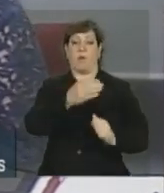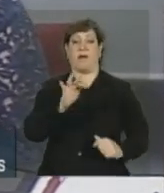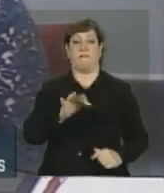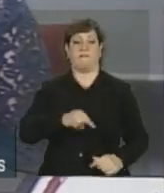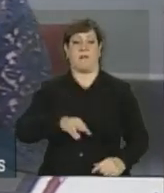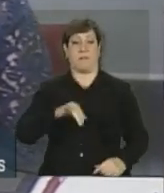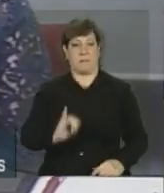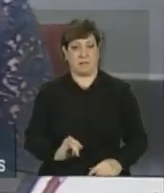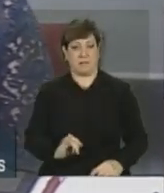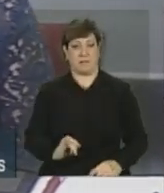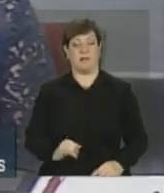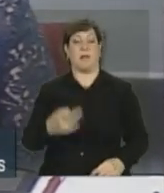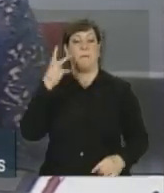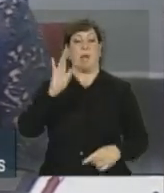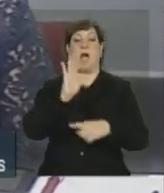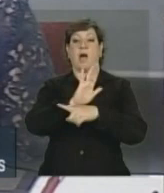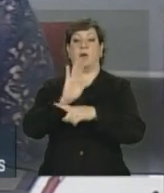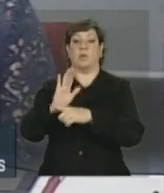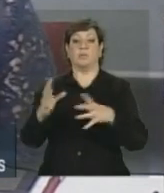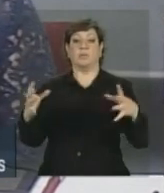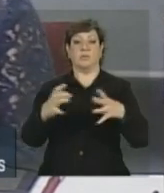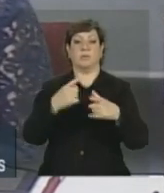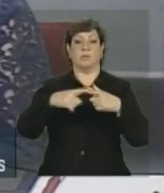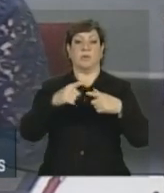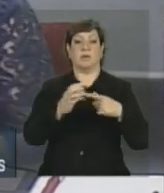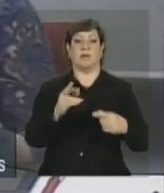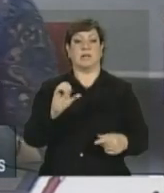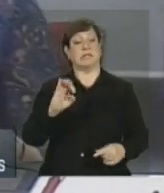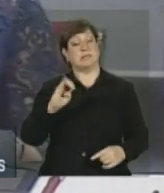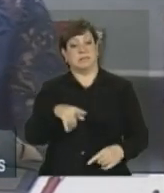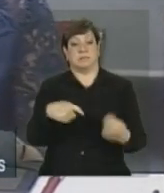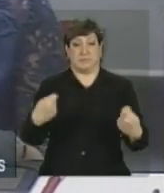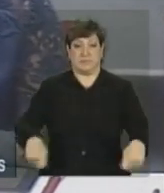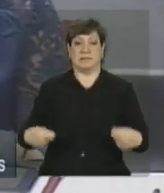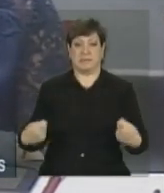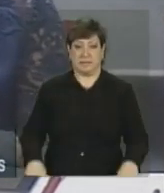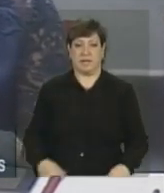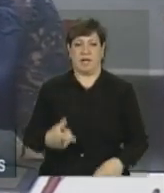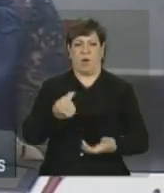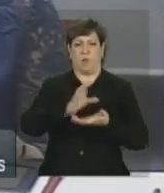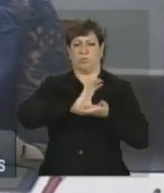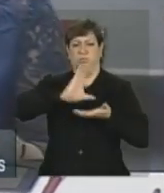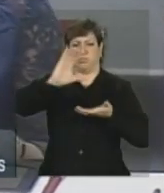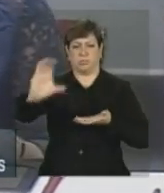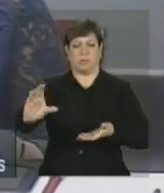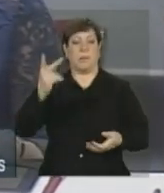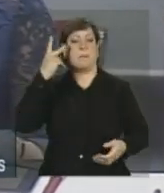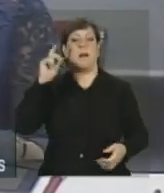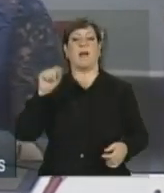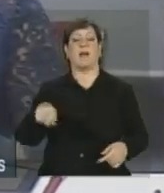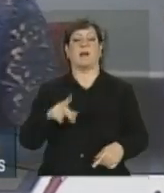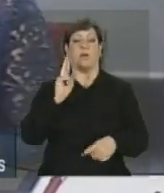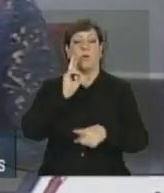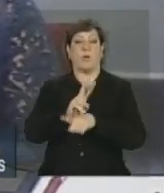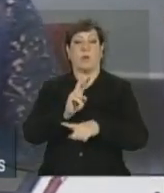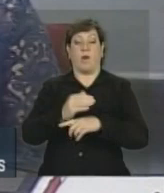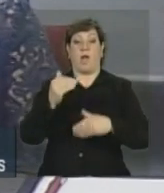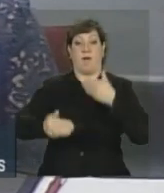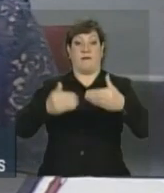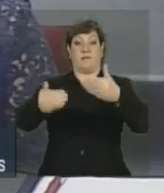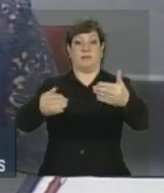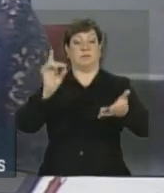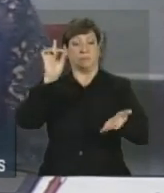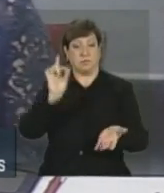Monetário para a solução coletiva da crise, se isso for necessário, que deve ser acompanhada de avanços